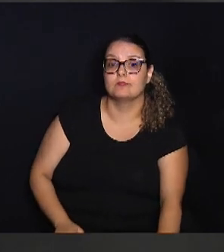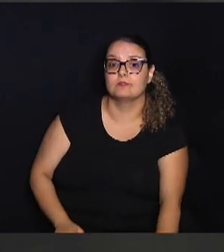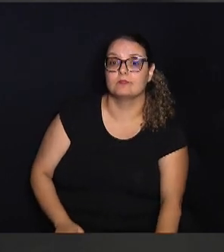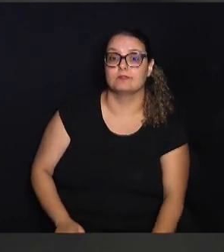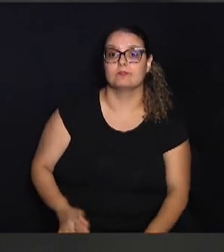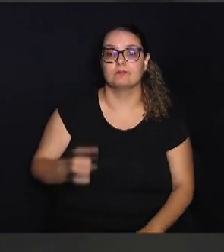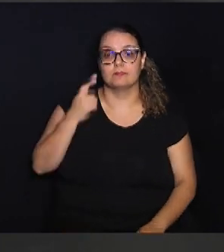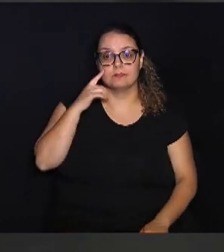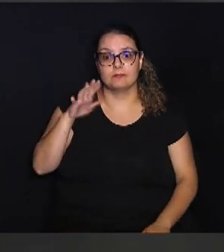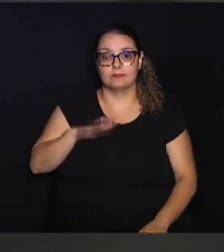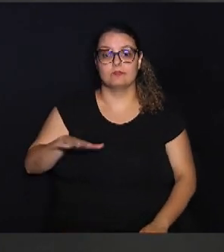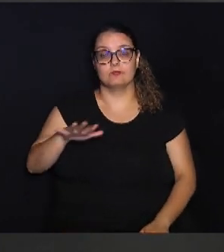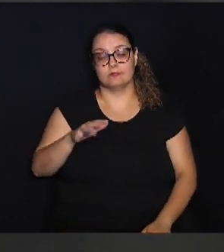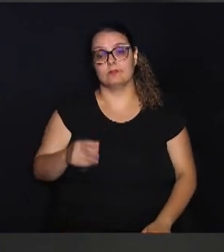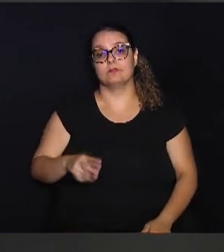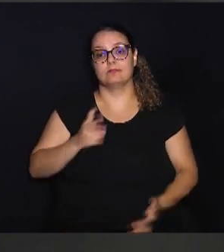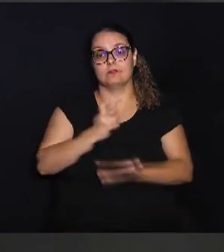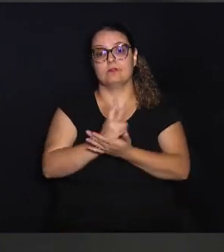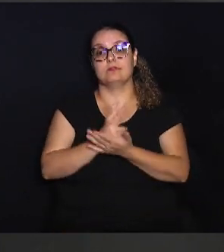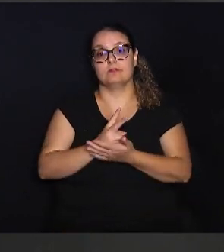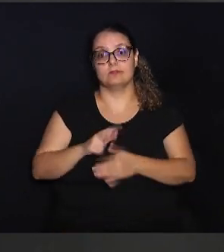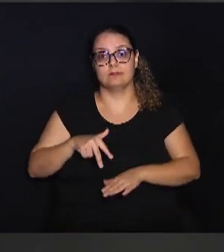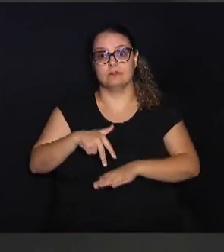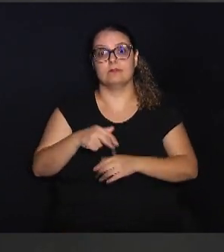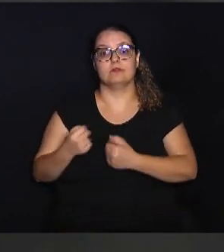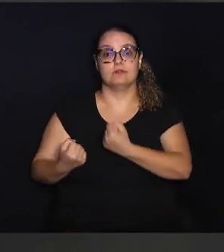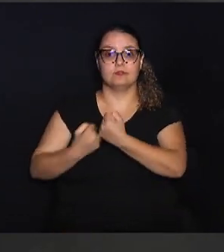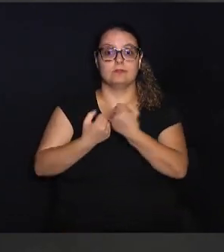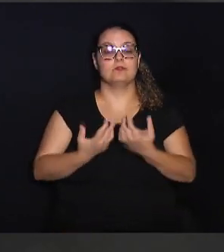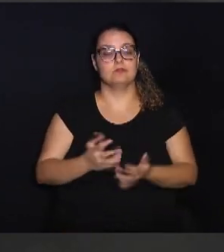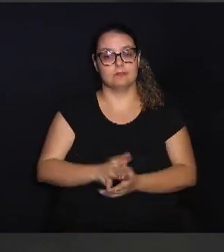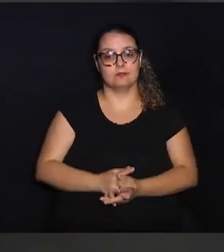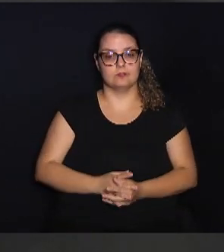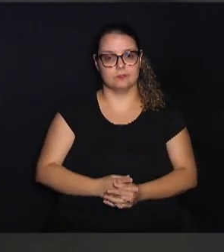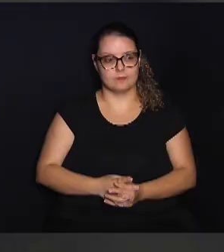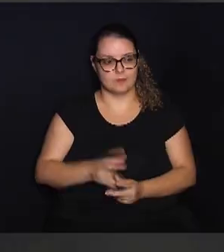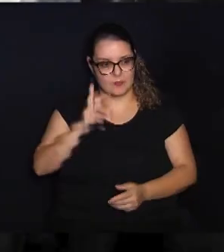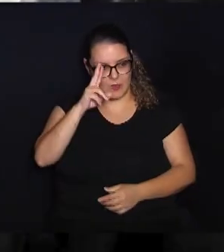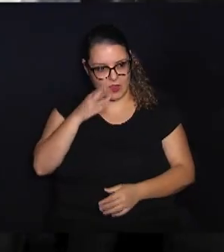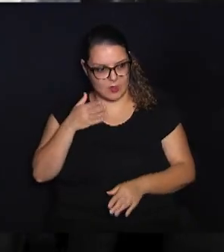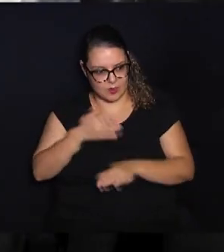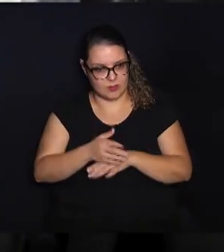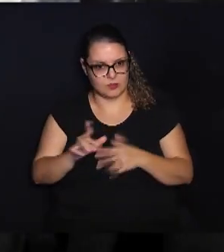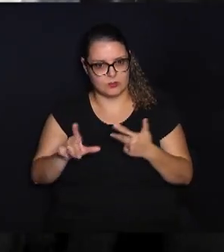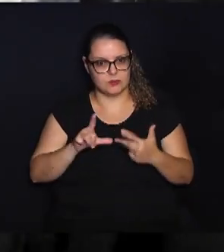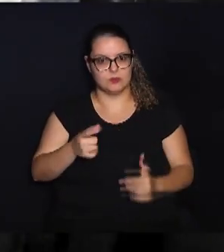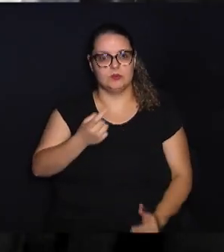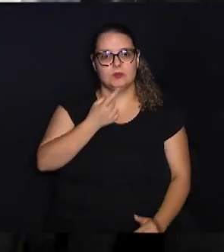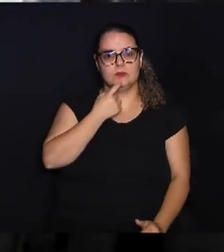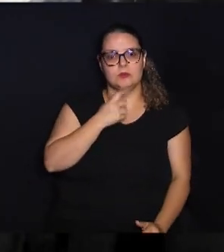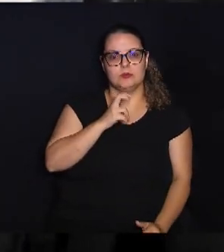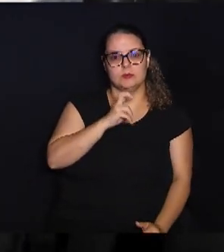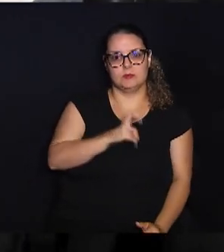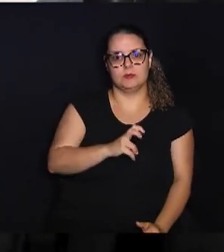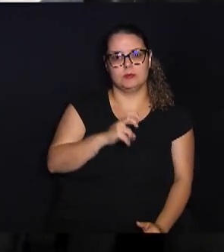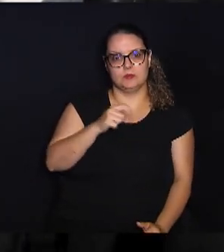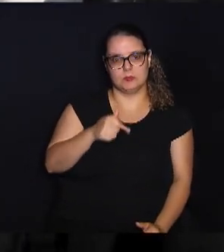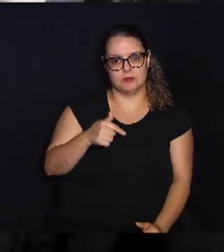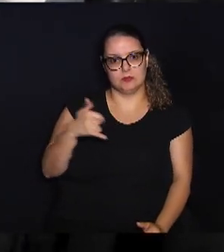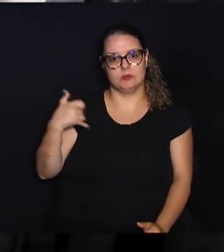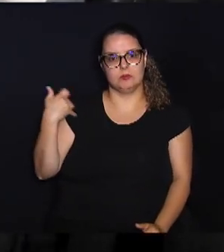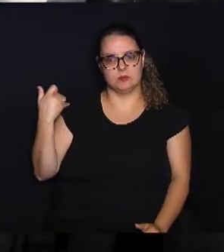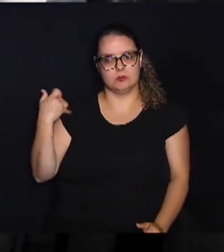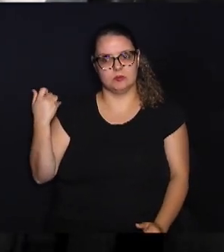Eu vou estar aí sempre para apoiar do lado de fora. O senhor entrou aqui no Legislativo Campineiro com 57 anos de